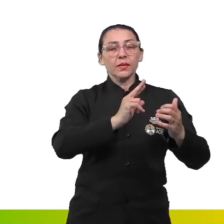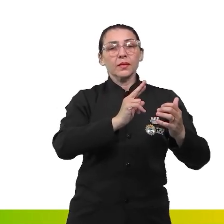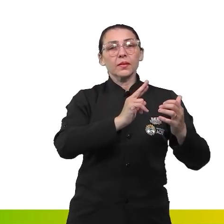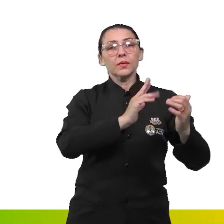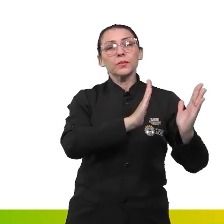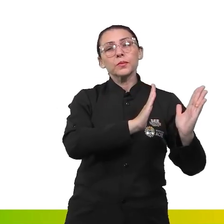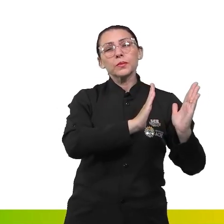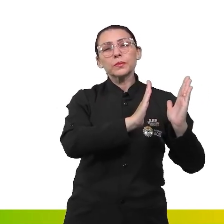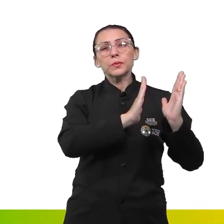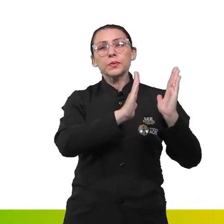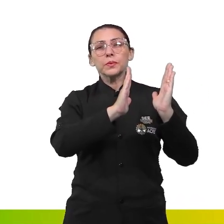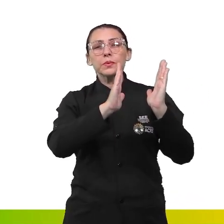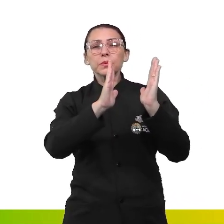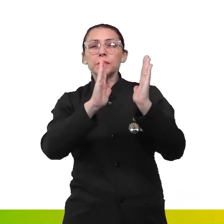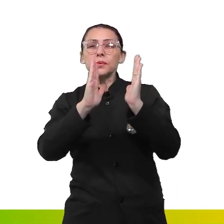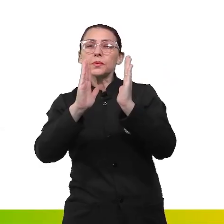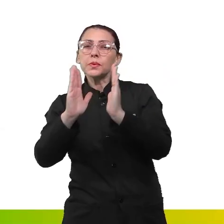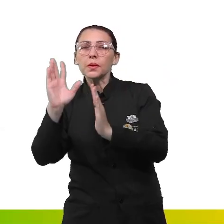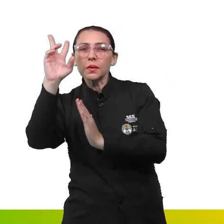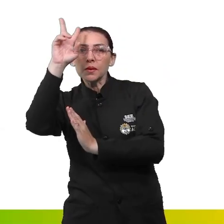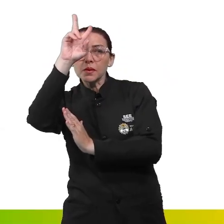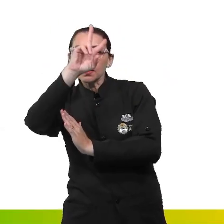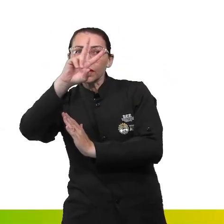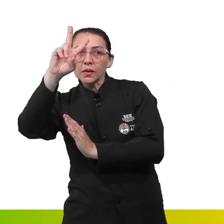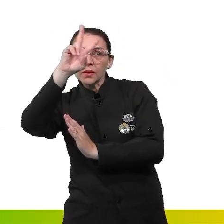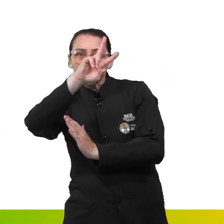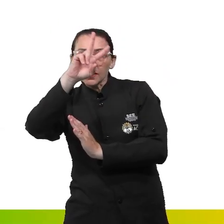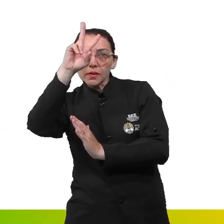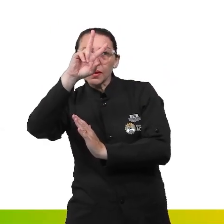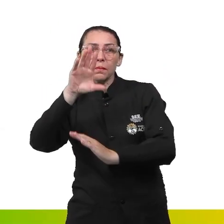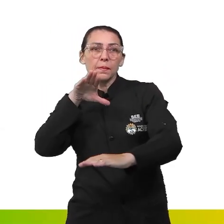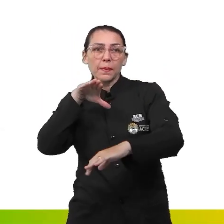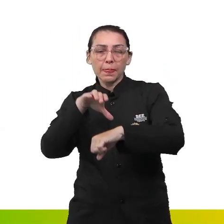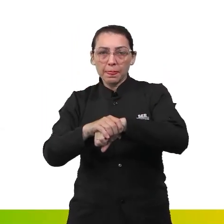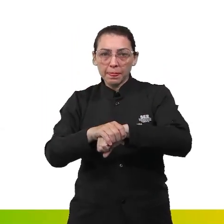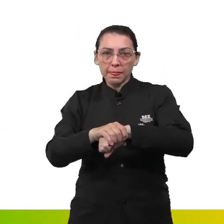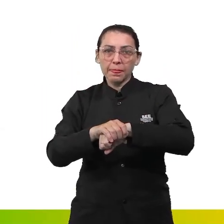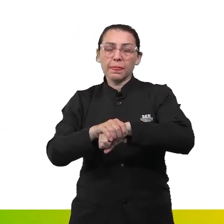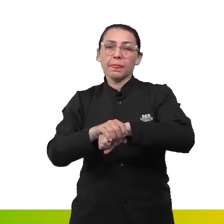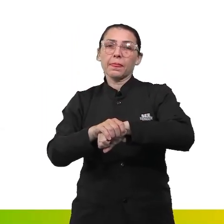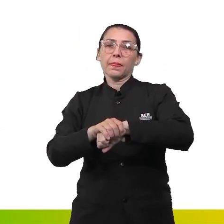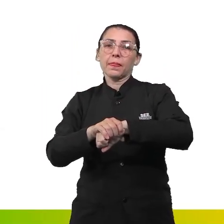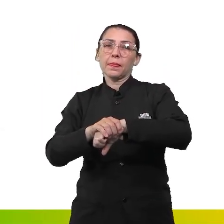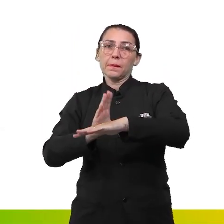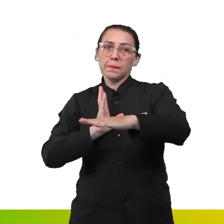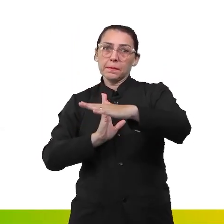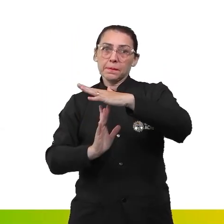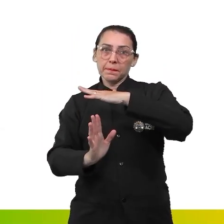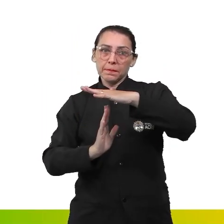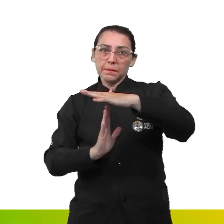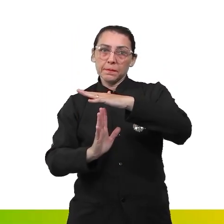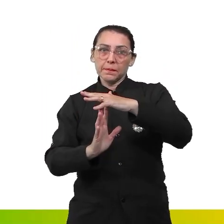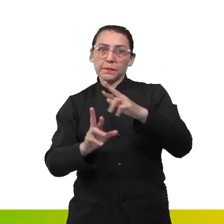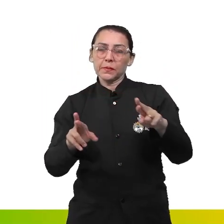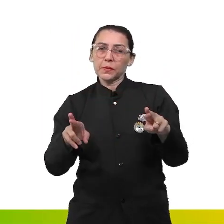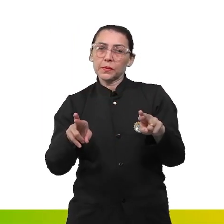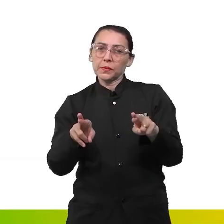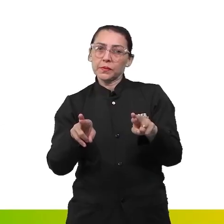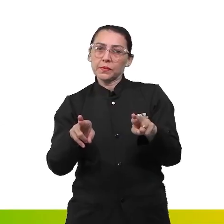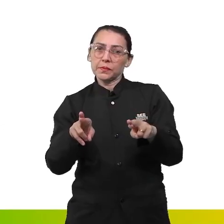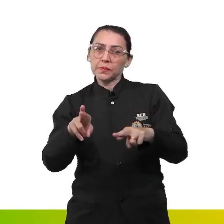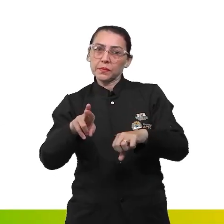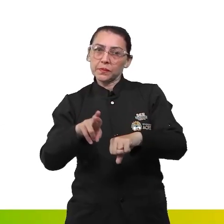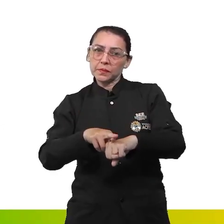é resultado de processos históricos marcados por colonização, migração